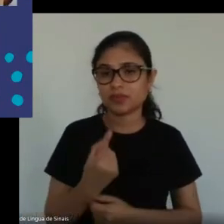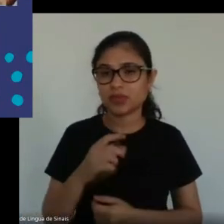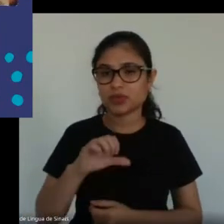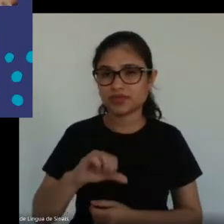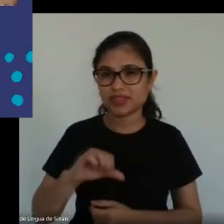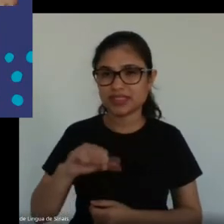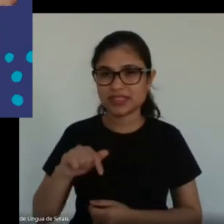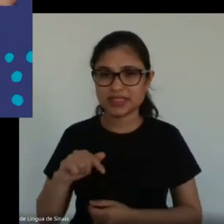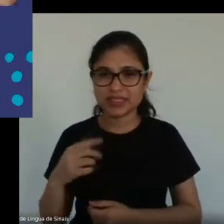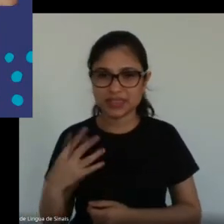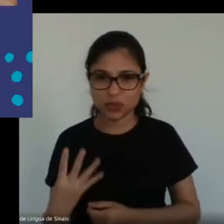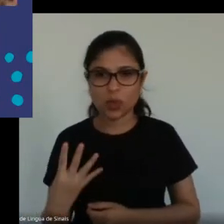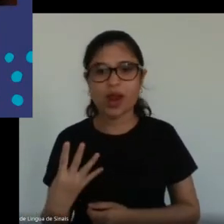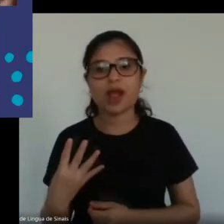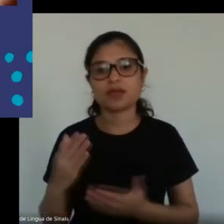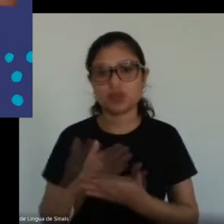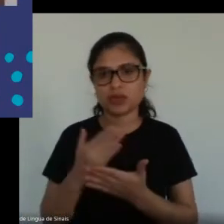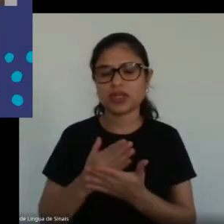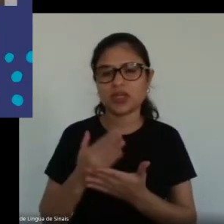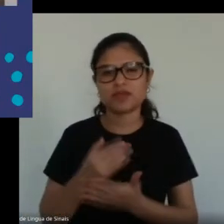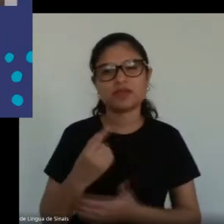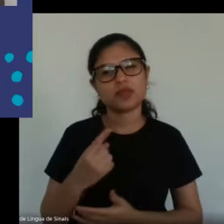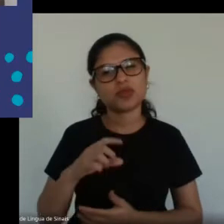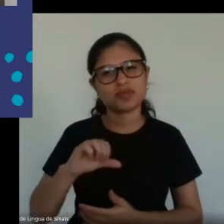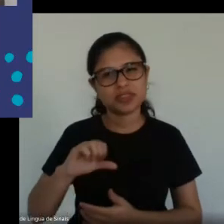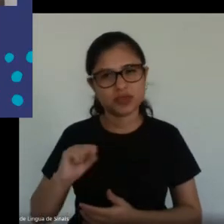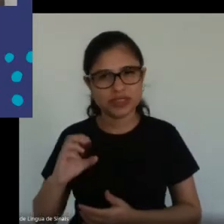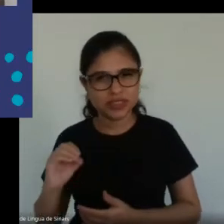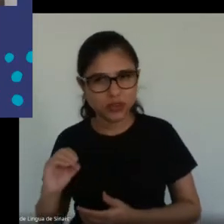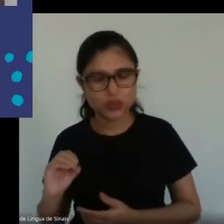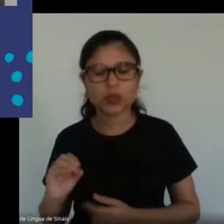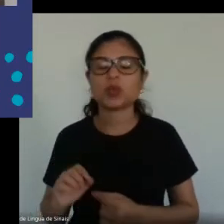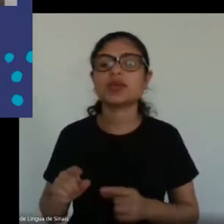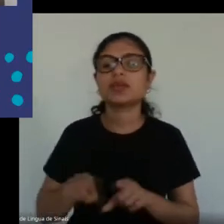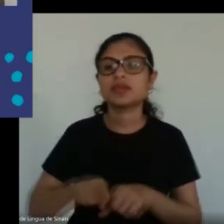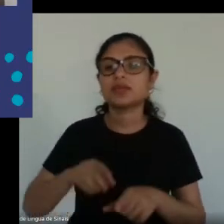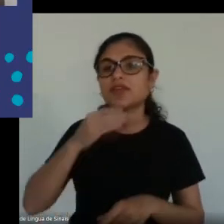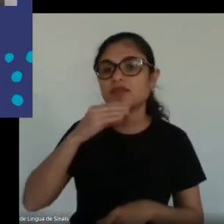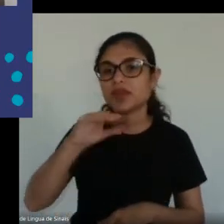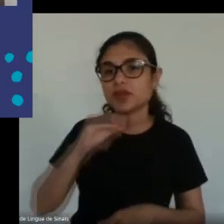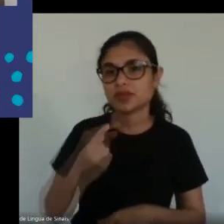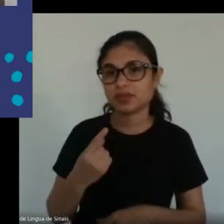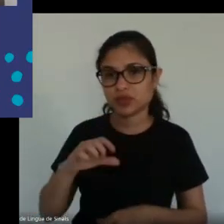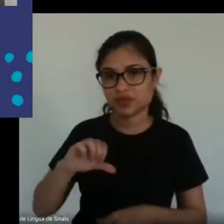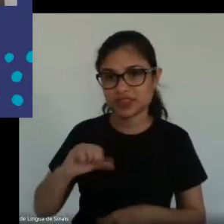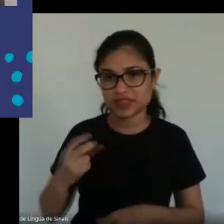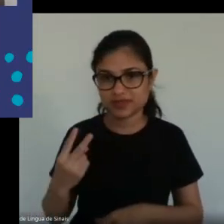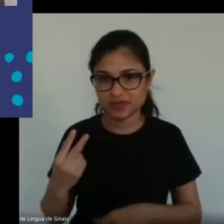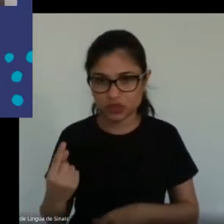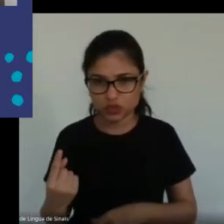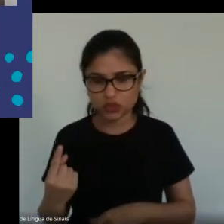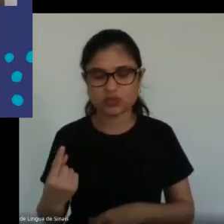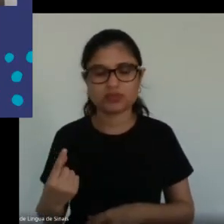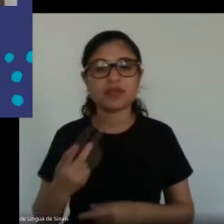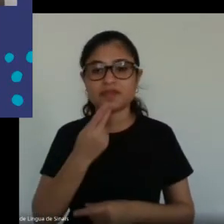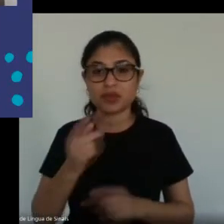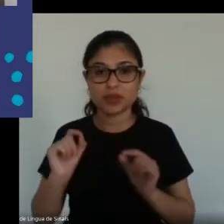1970, 1974, 78, 80 e tal, e Vygotsky falou em 1921.